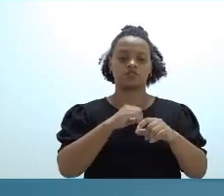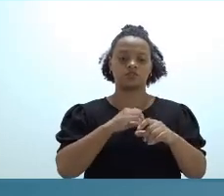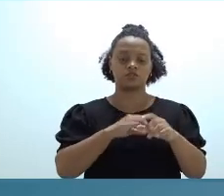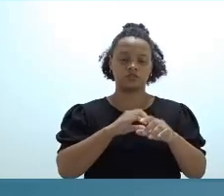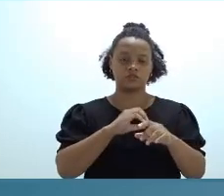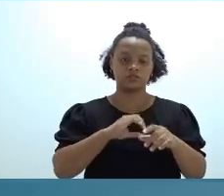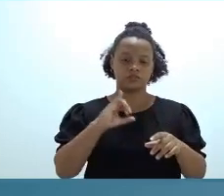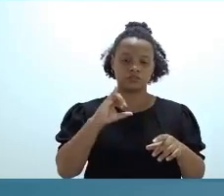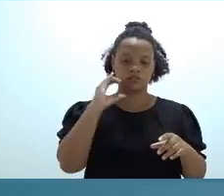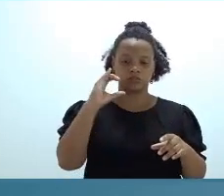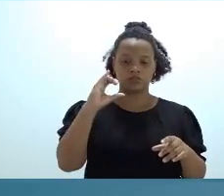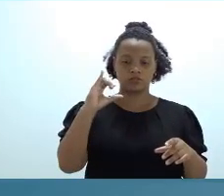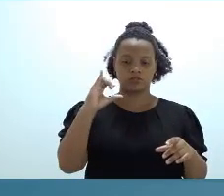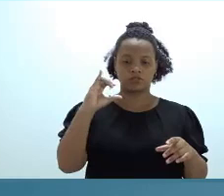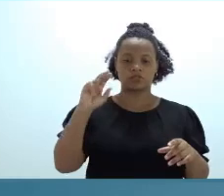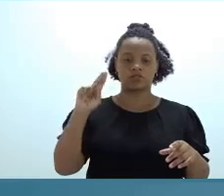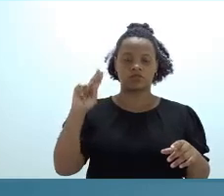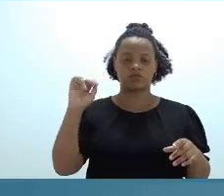0807422, dígito